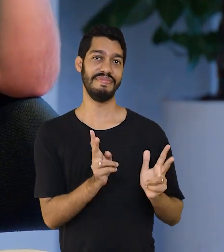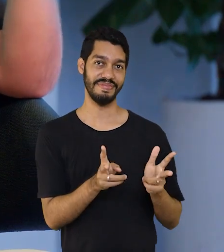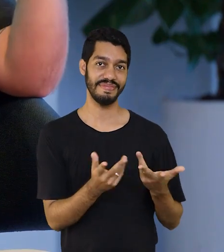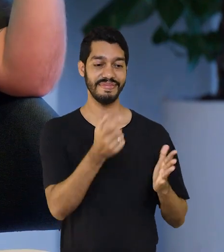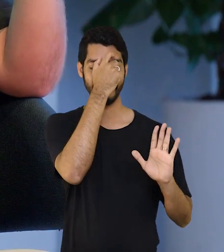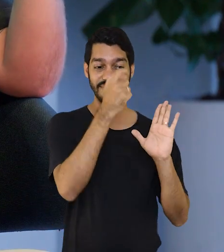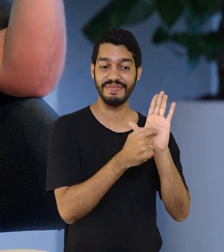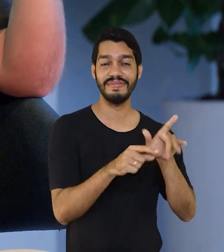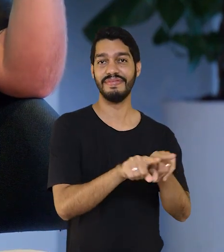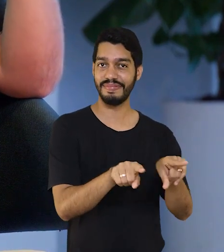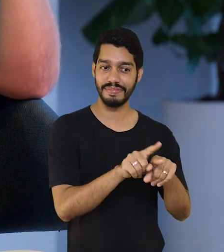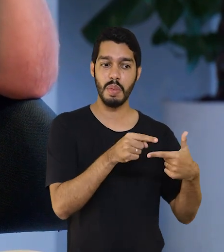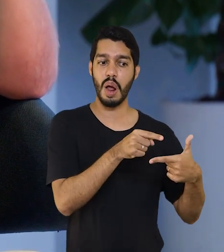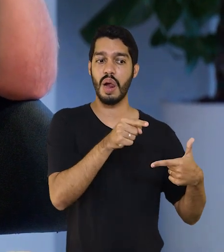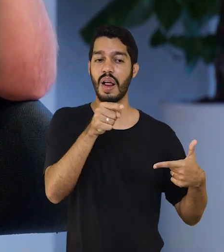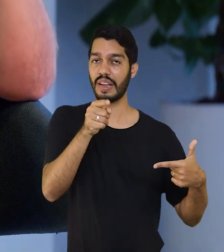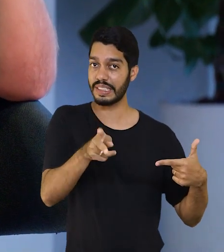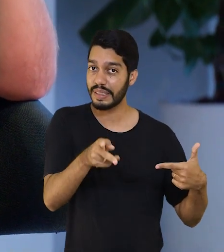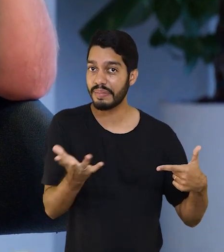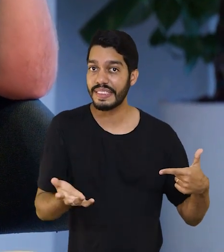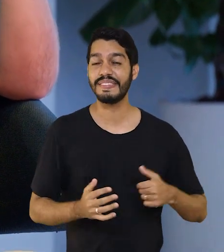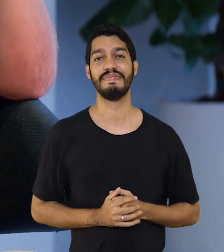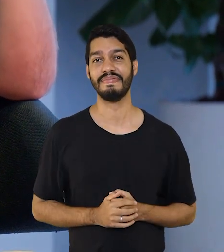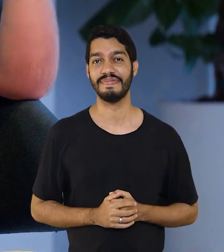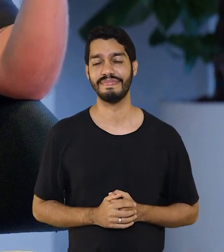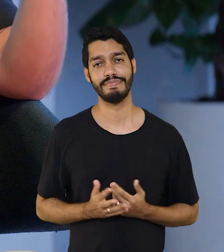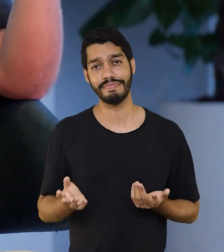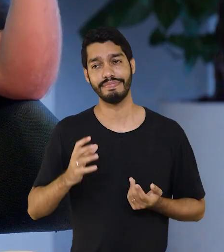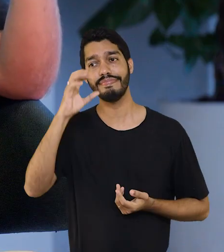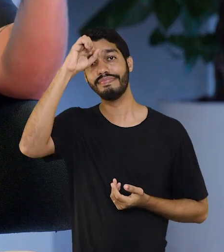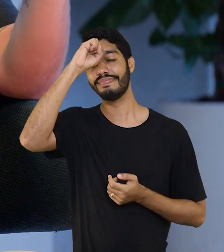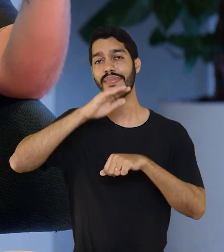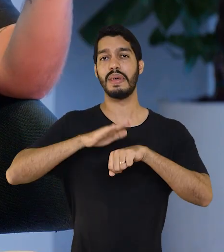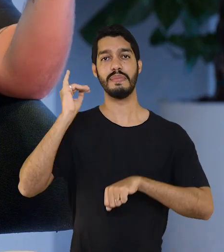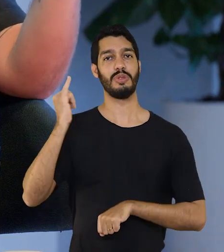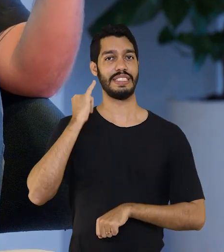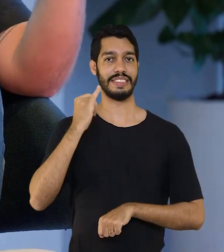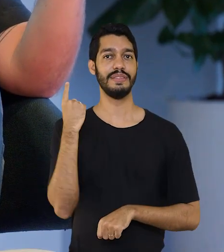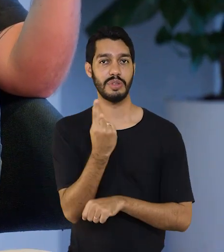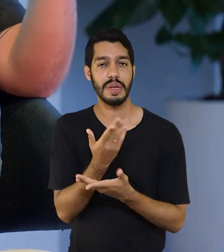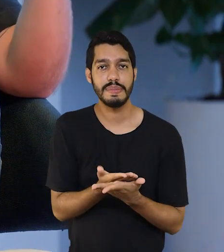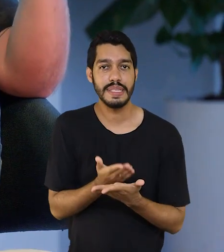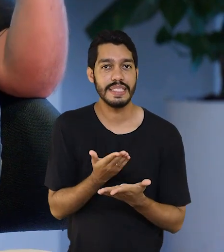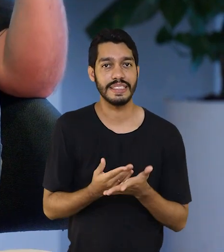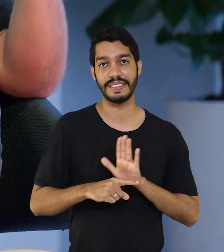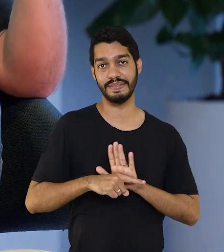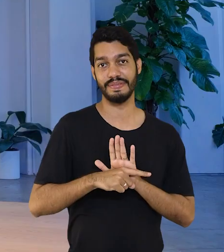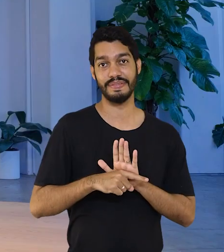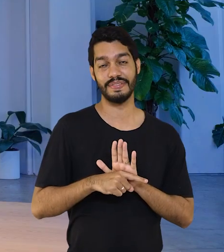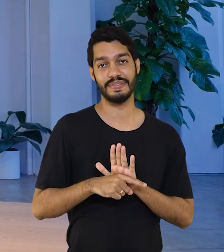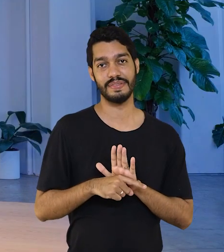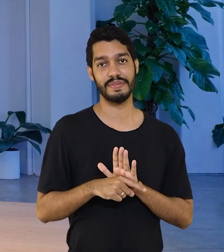dados, definitivamente não efêmera. Enfim, talvez o aprendizado mais importante nessa questão de pesquisa,